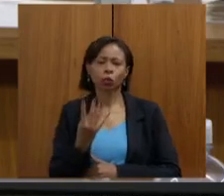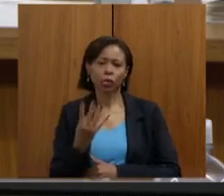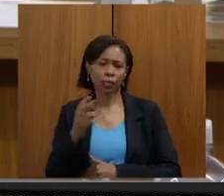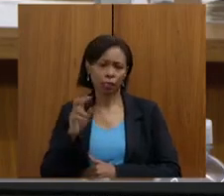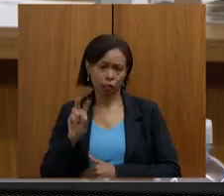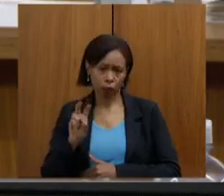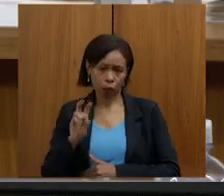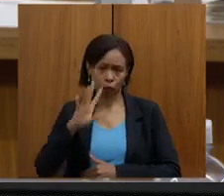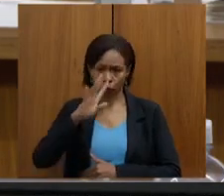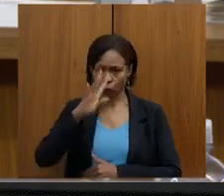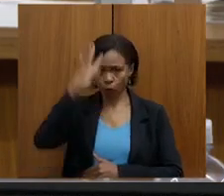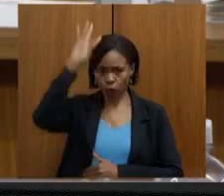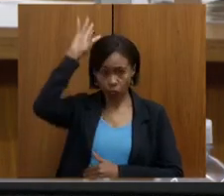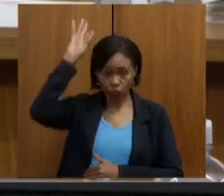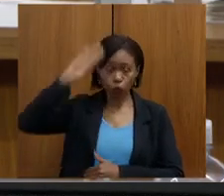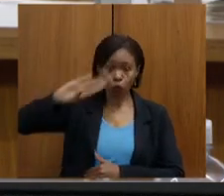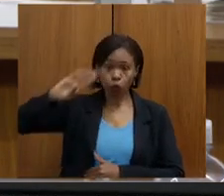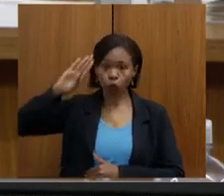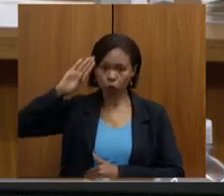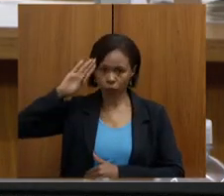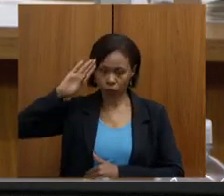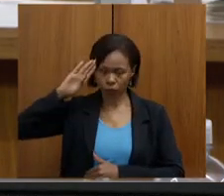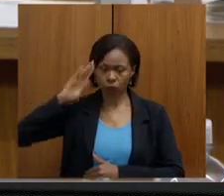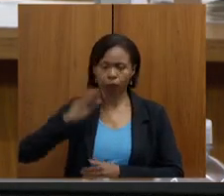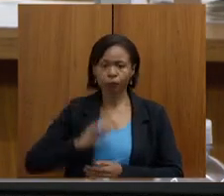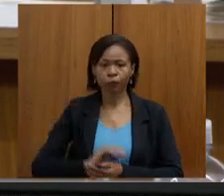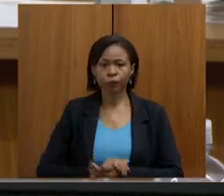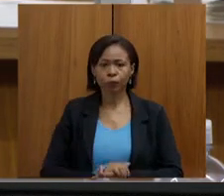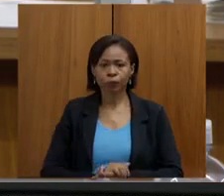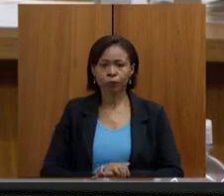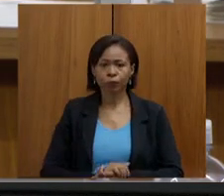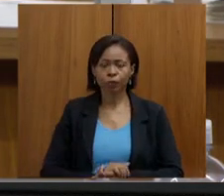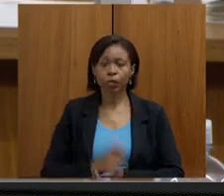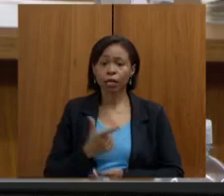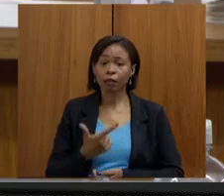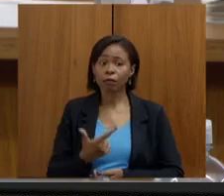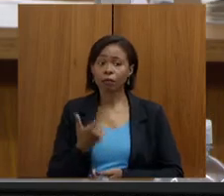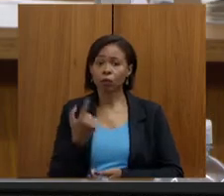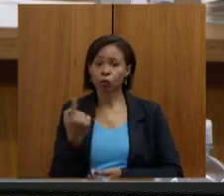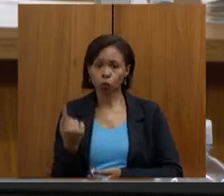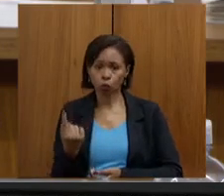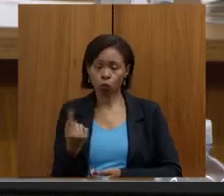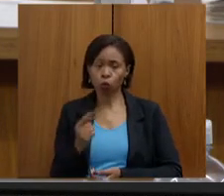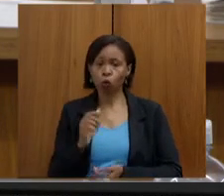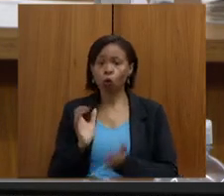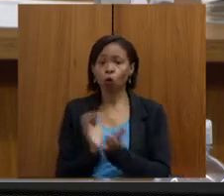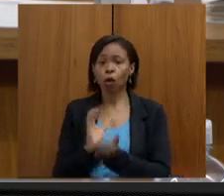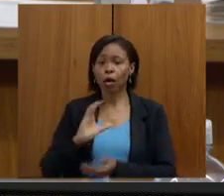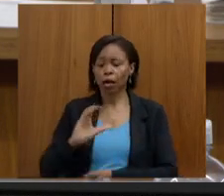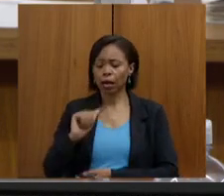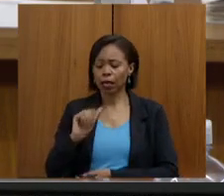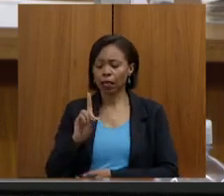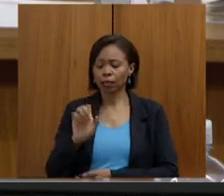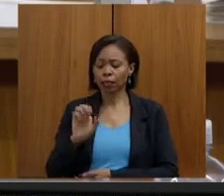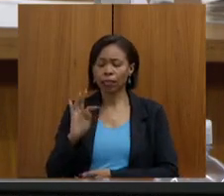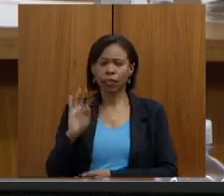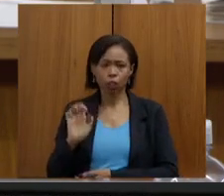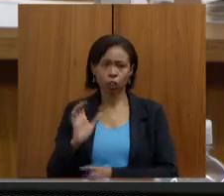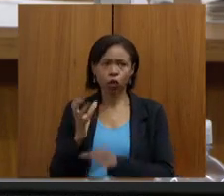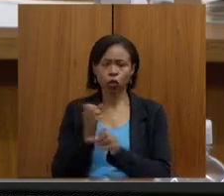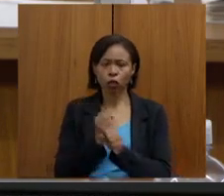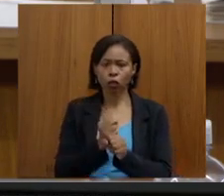145 bombeiros soldados e 21 Cadetes um total de